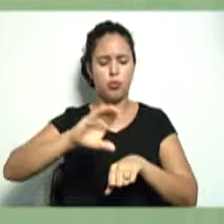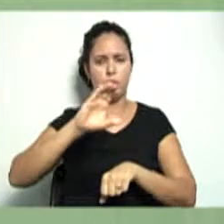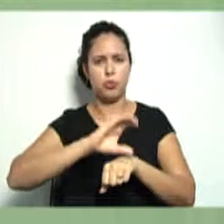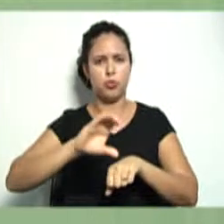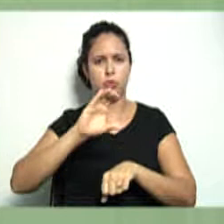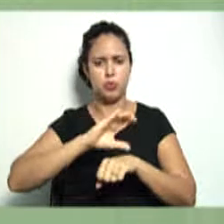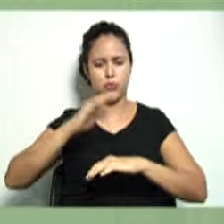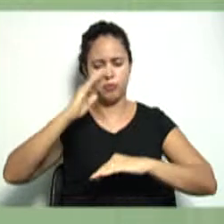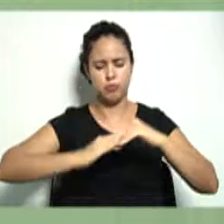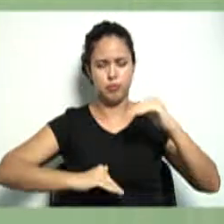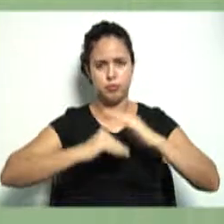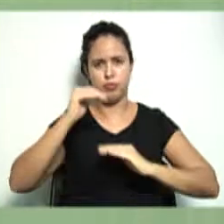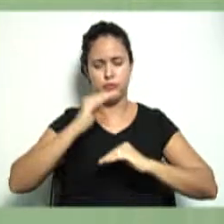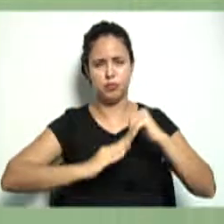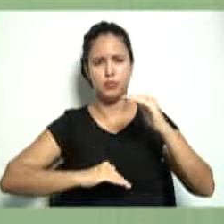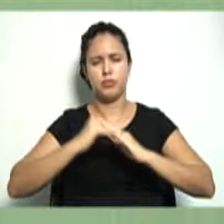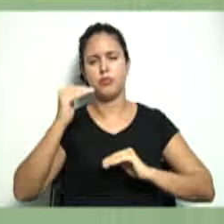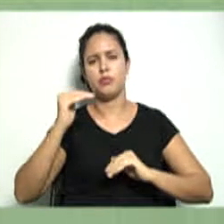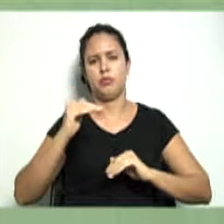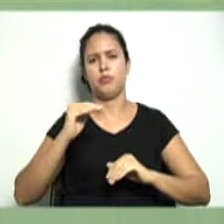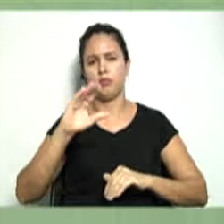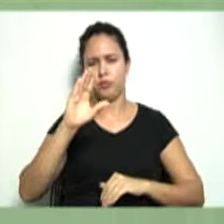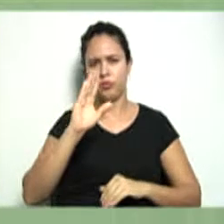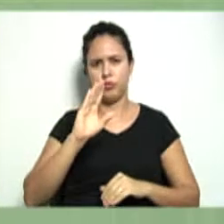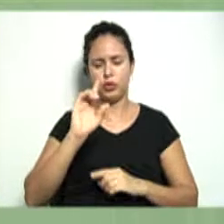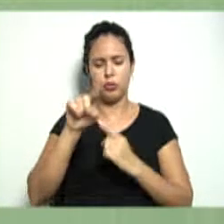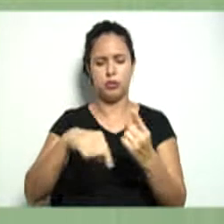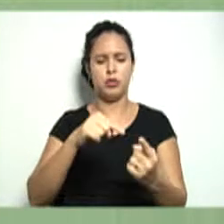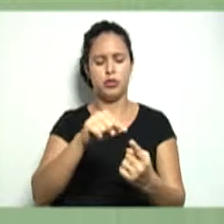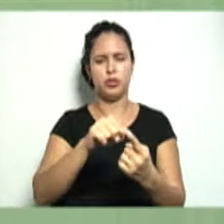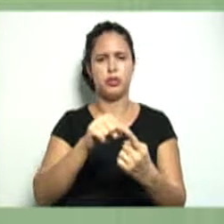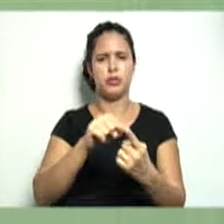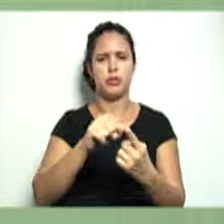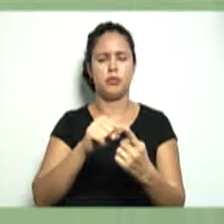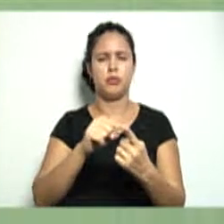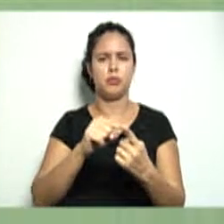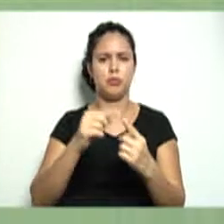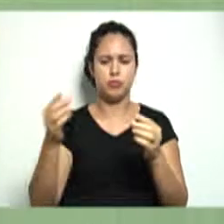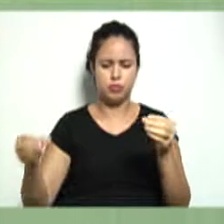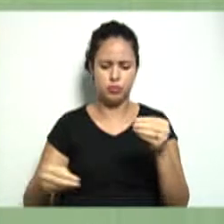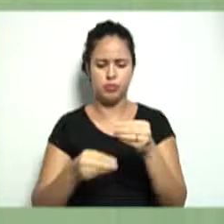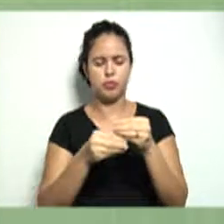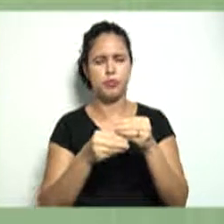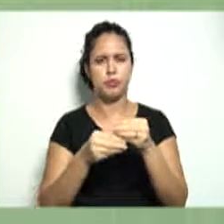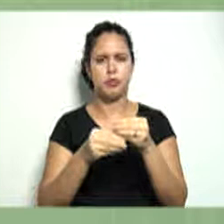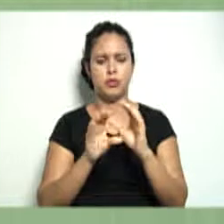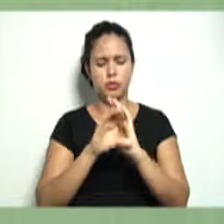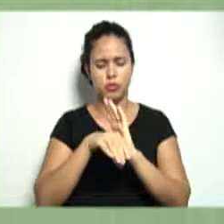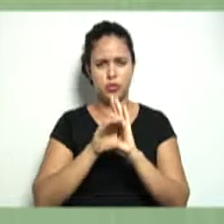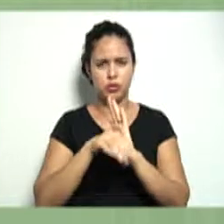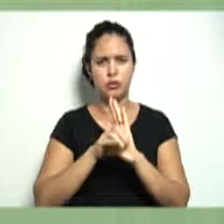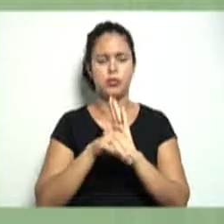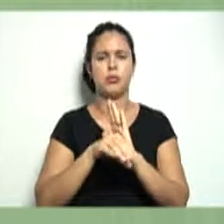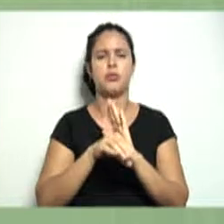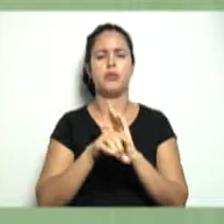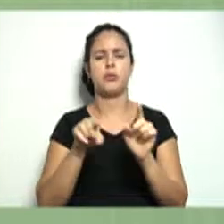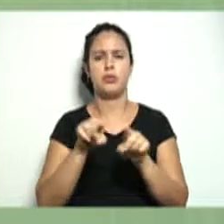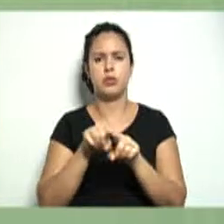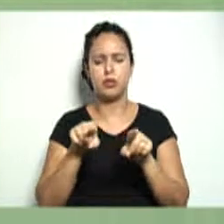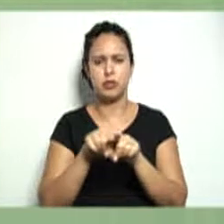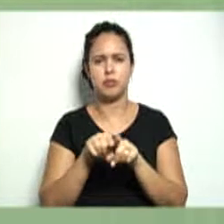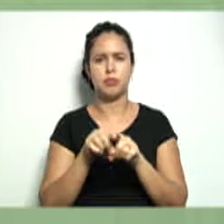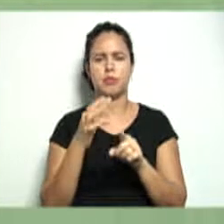cursos enfatizam os aspectos operacionais, associados ao exercício de tarefas específicas,